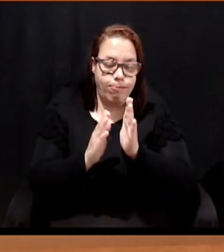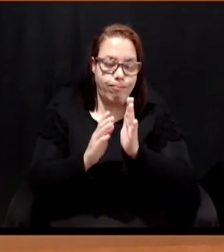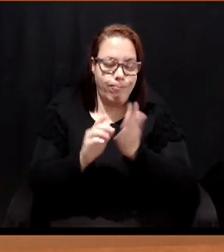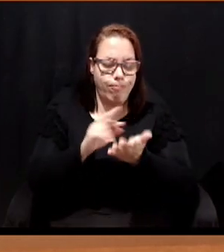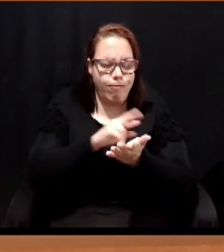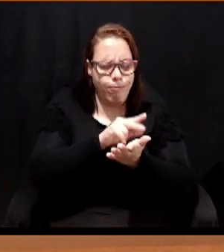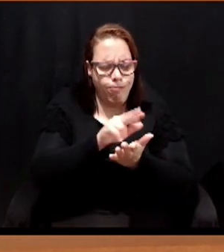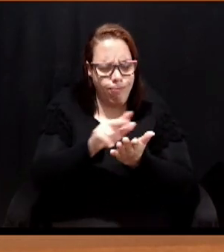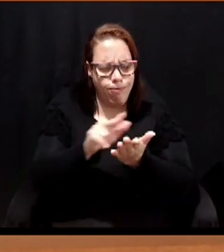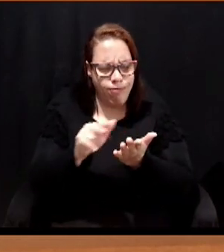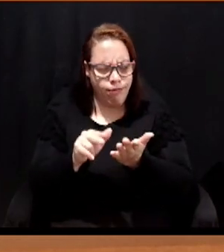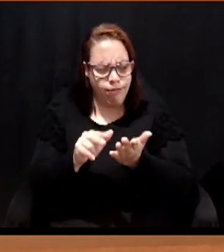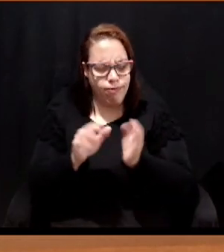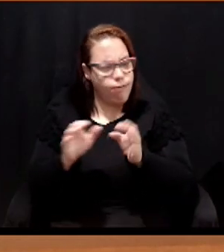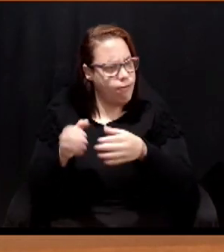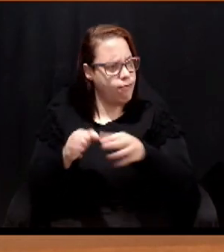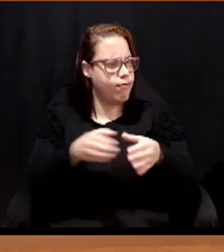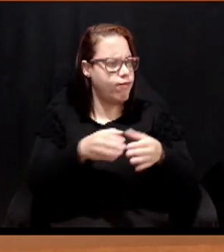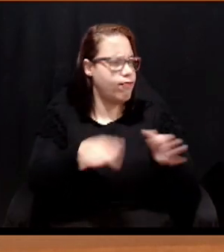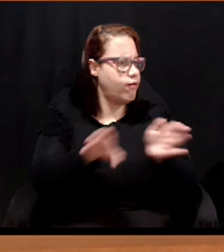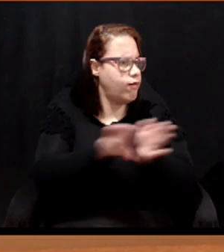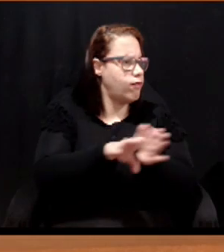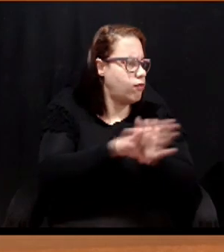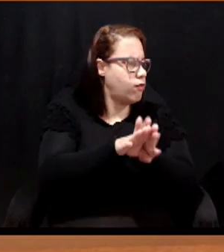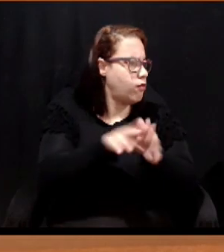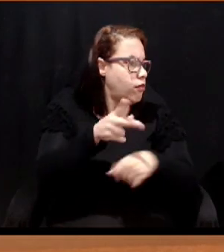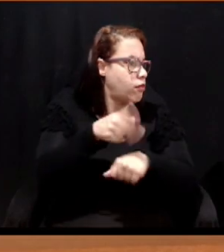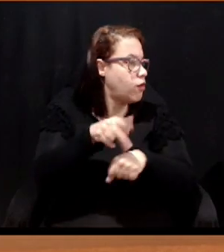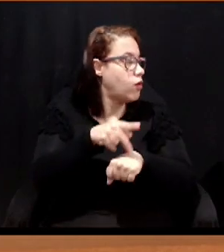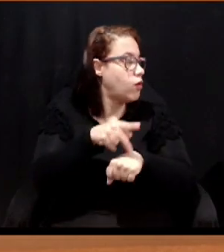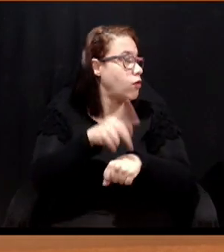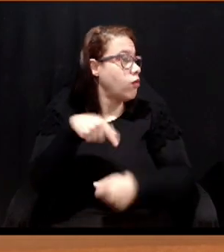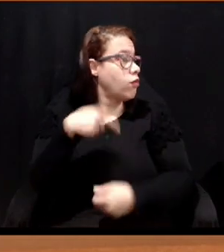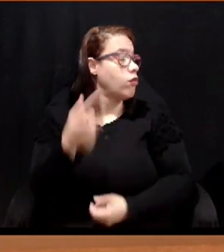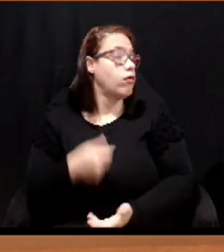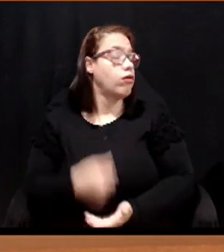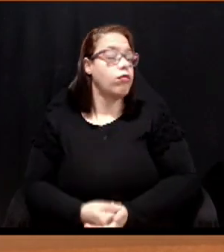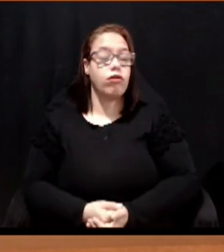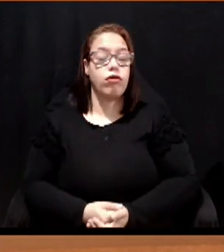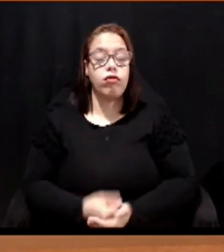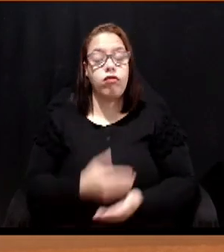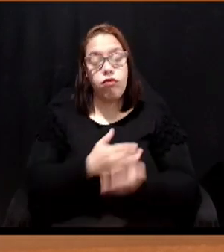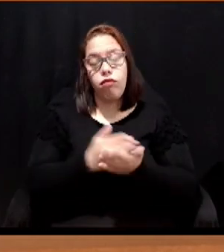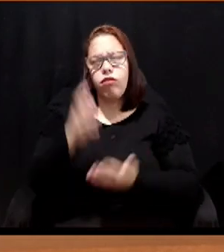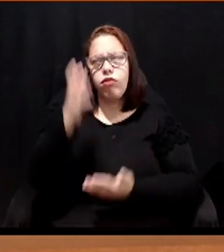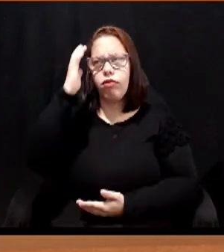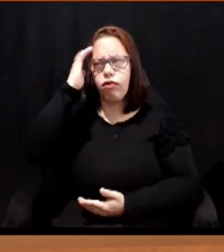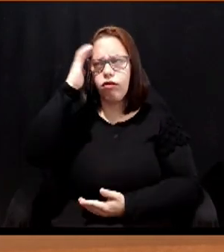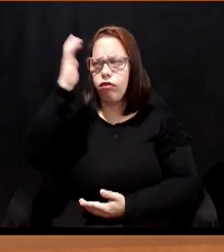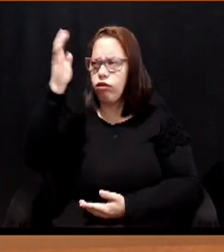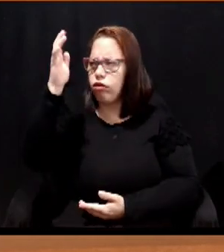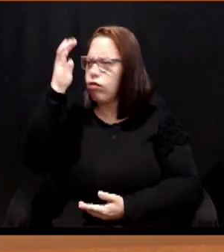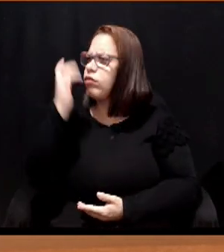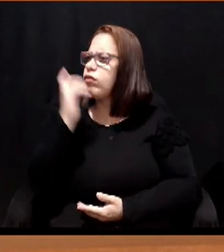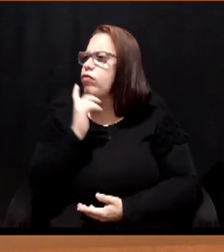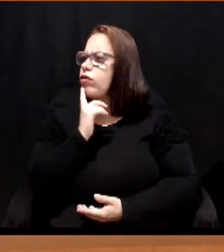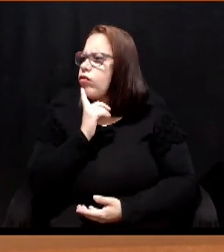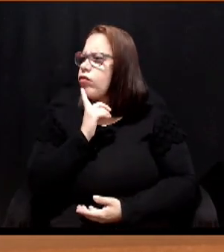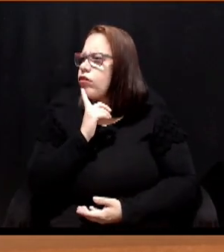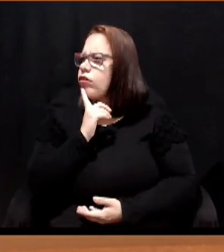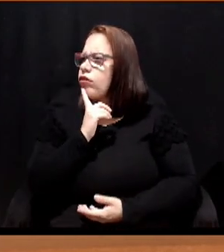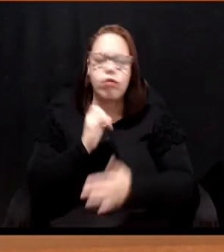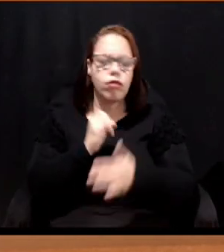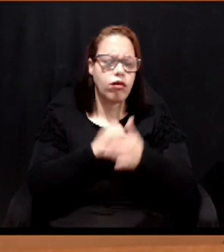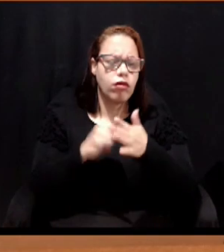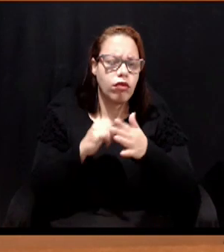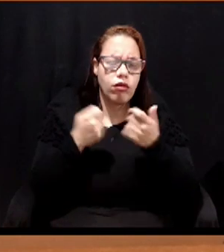dessas comissões que vinham de outros países. E a gente começou a imaginar que tipo de instituição que